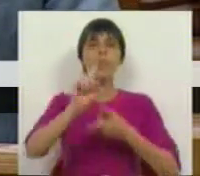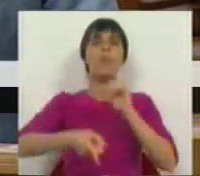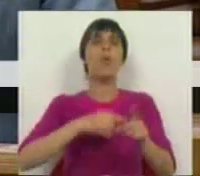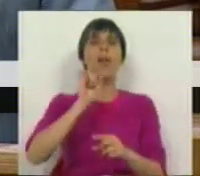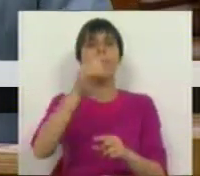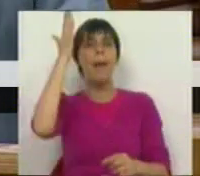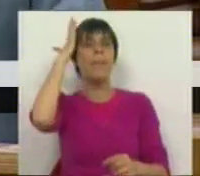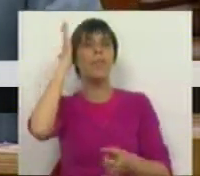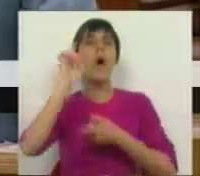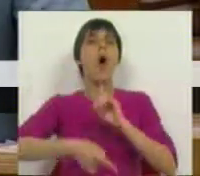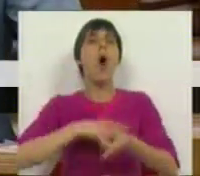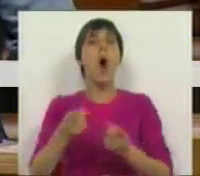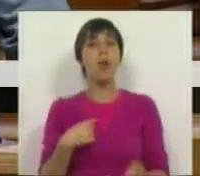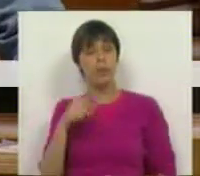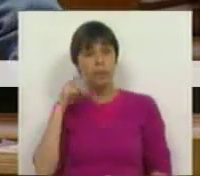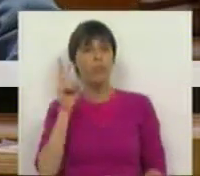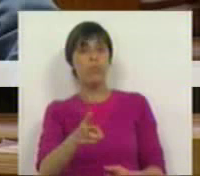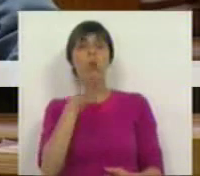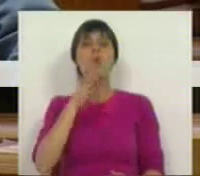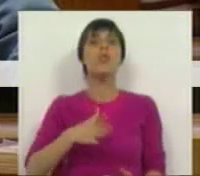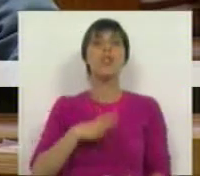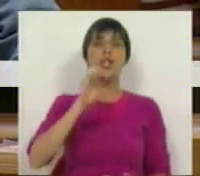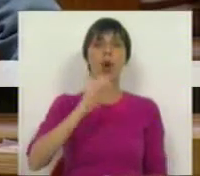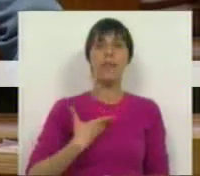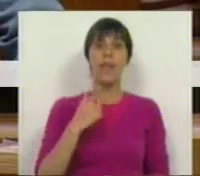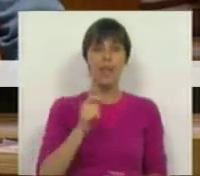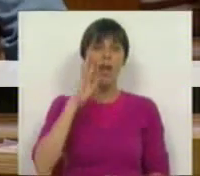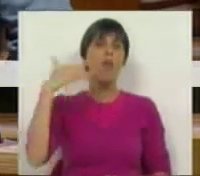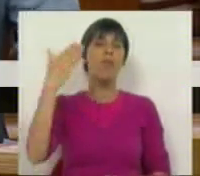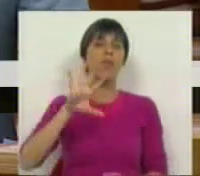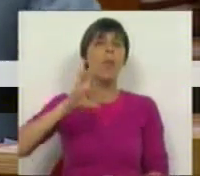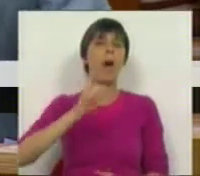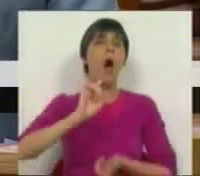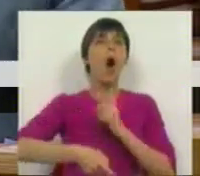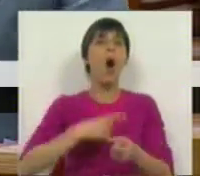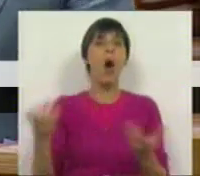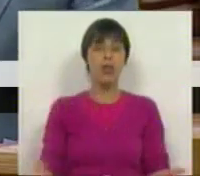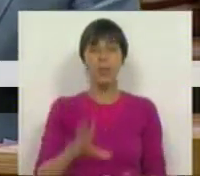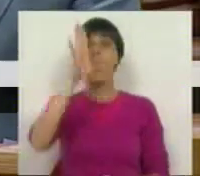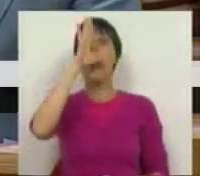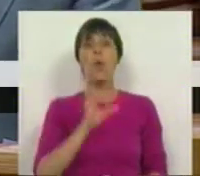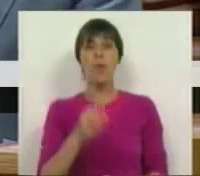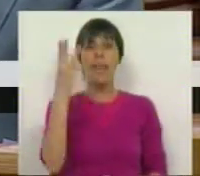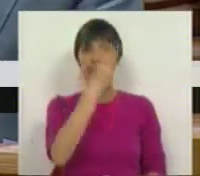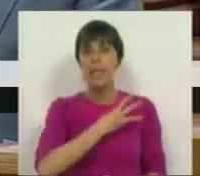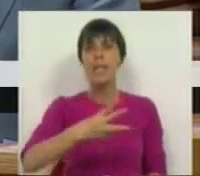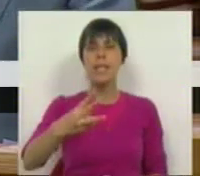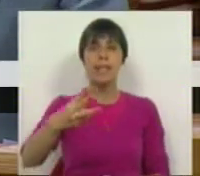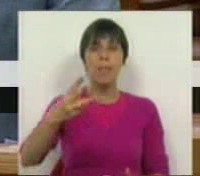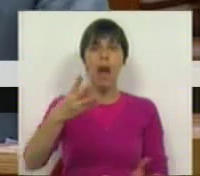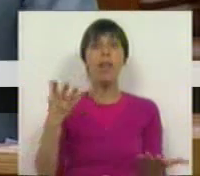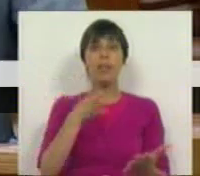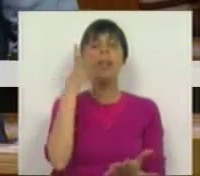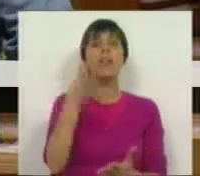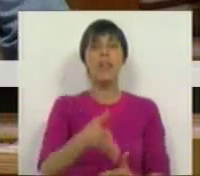as suas previsões e olhemos para o que nos diz a OCDE do futuro do país. O governo, há 3 semanas